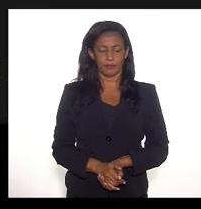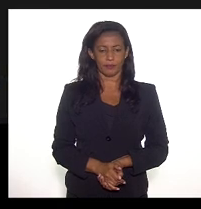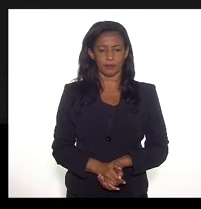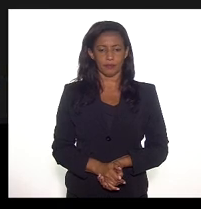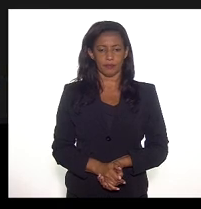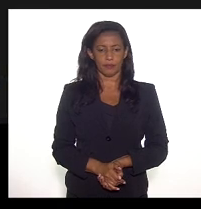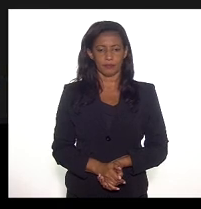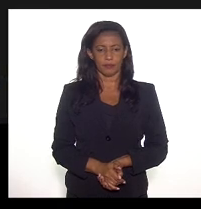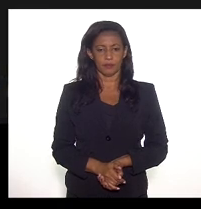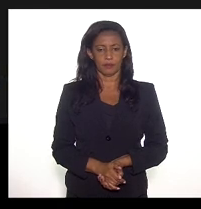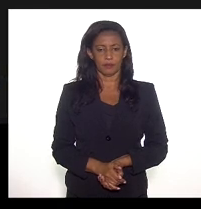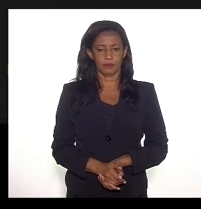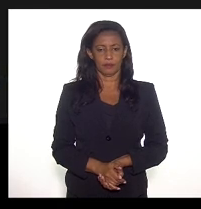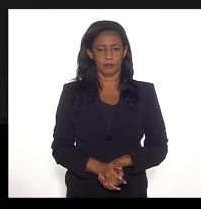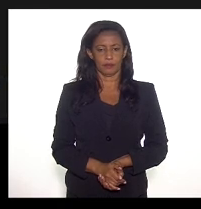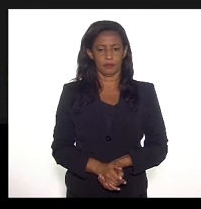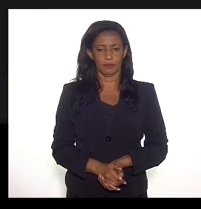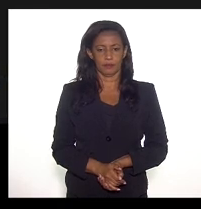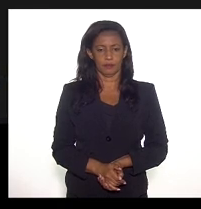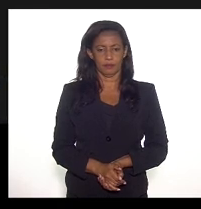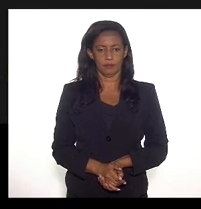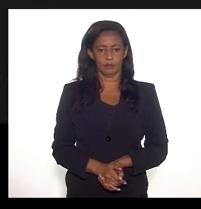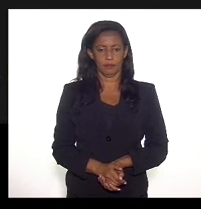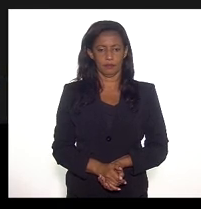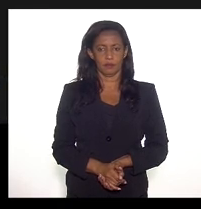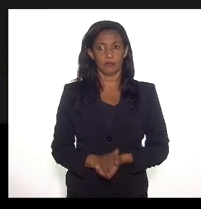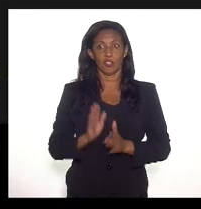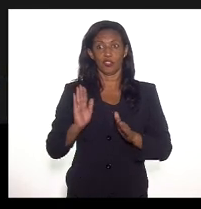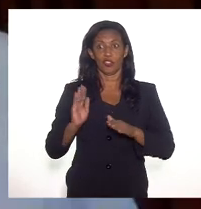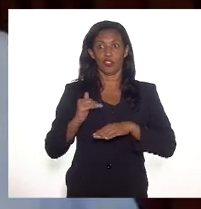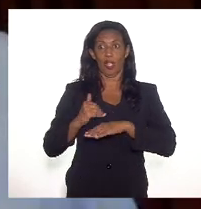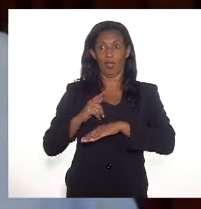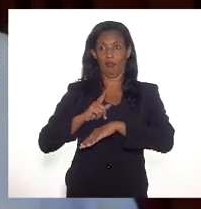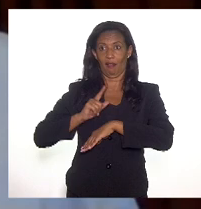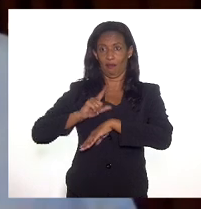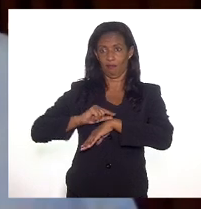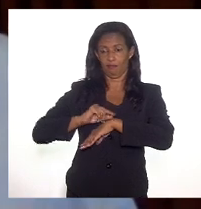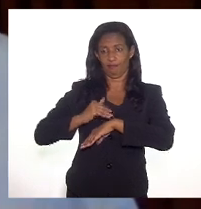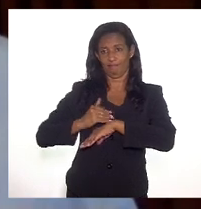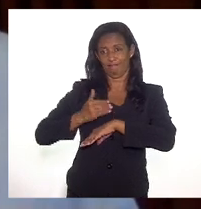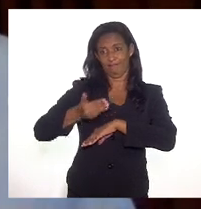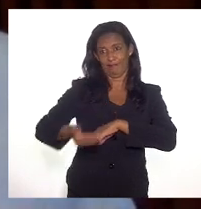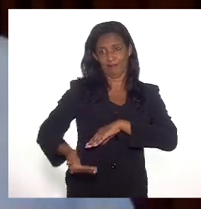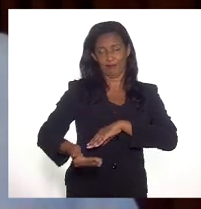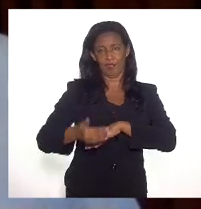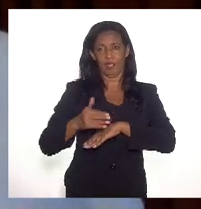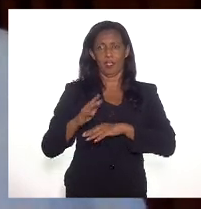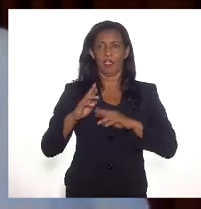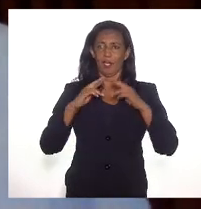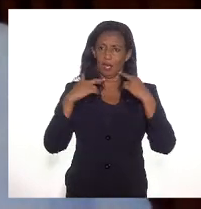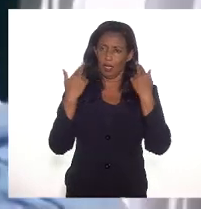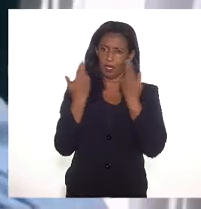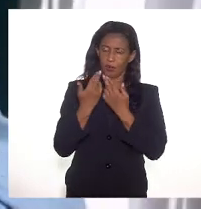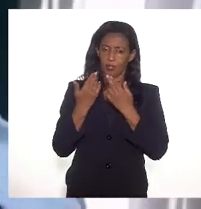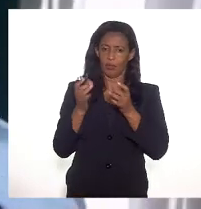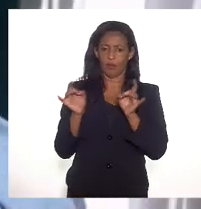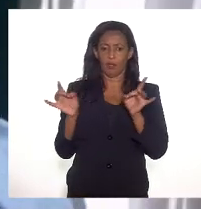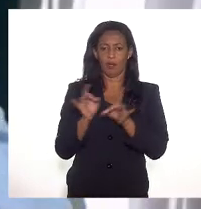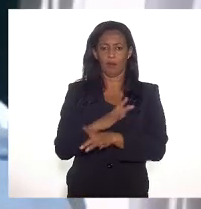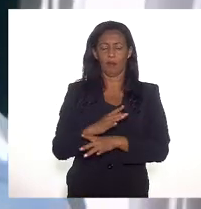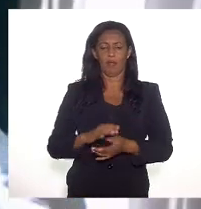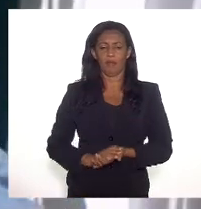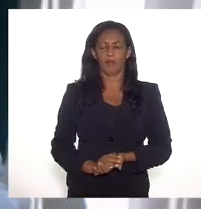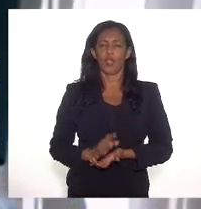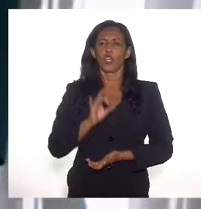Oh. Amigos, eu aproveitando aqui, já passamos do horário, nós vamos encerrar a reunião, ok? Eu só queria dizer uma coisa para o